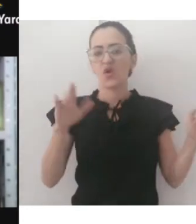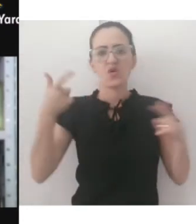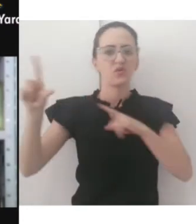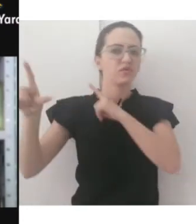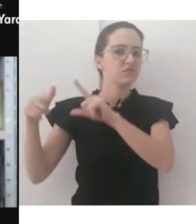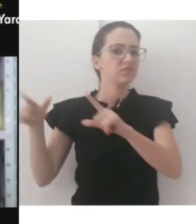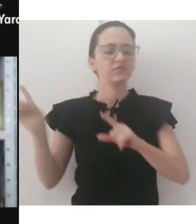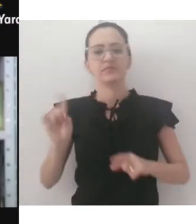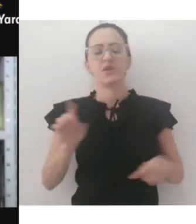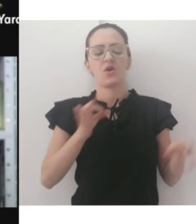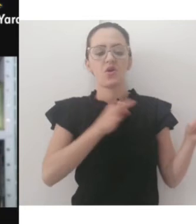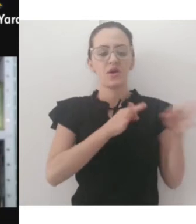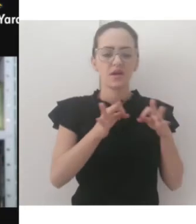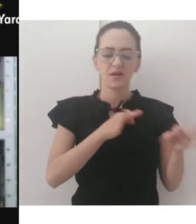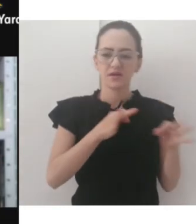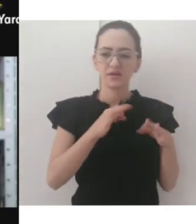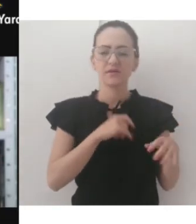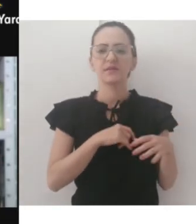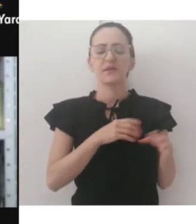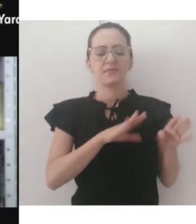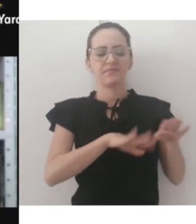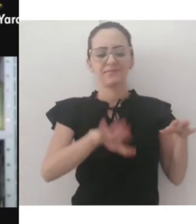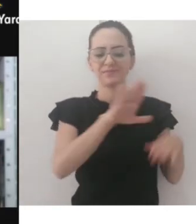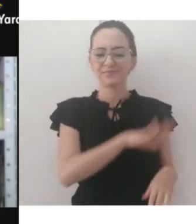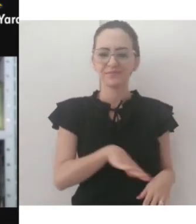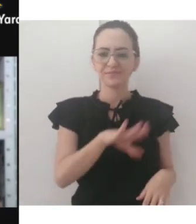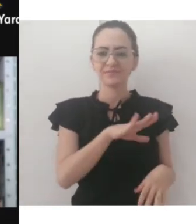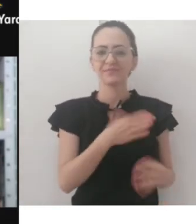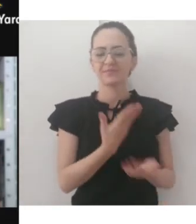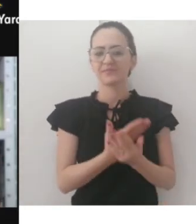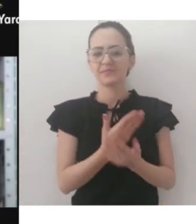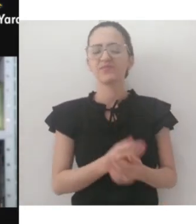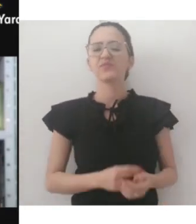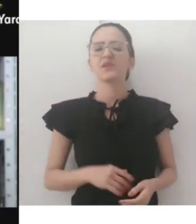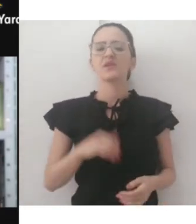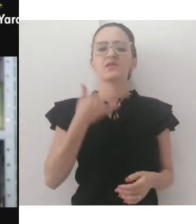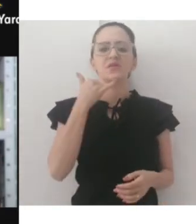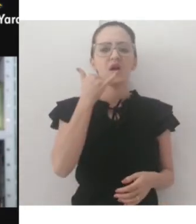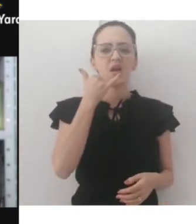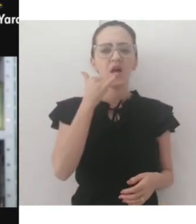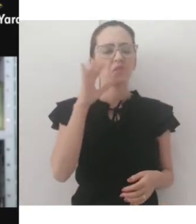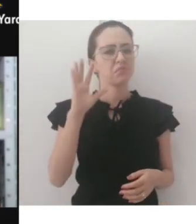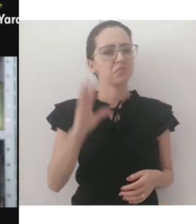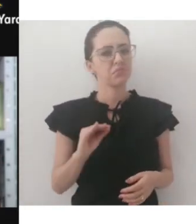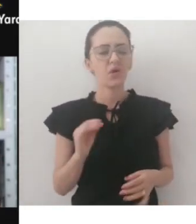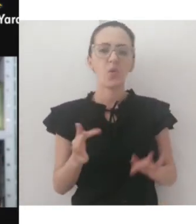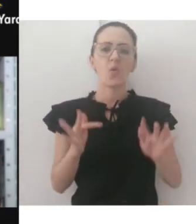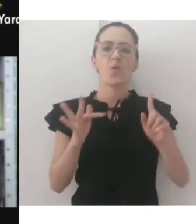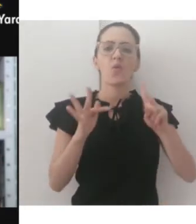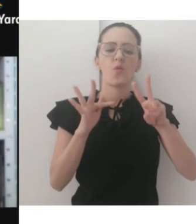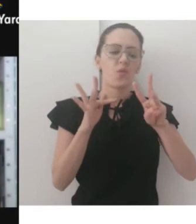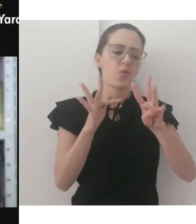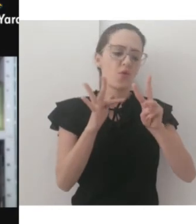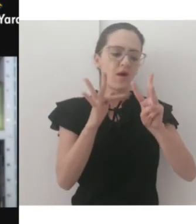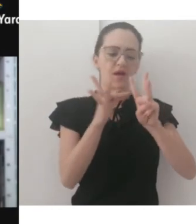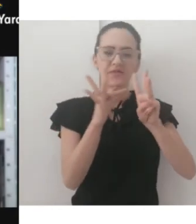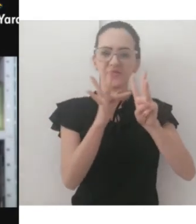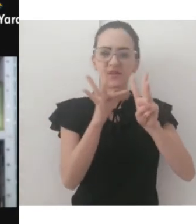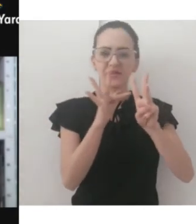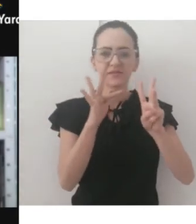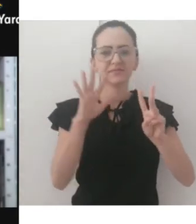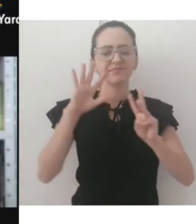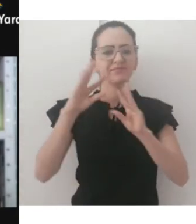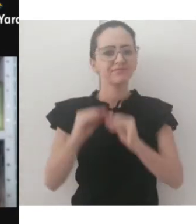espaço organizado, o seu material organizado, celular com internet desligada se for possível, né? Para que não tenha interferência